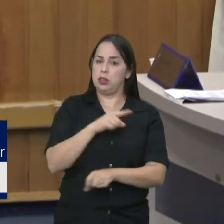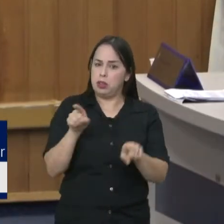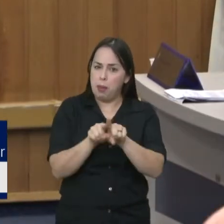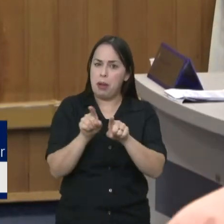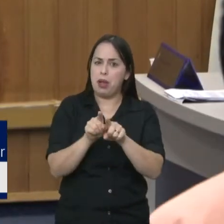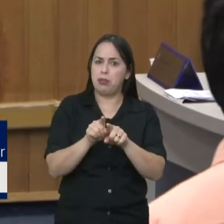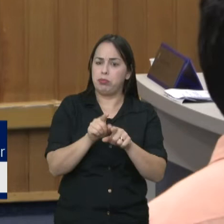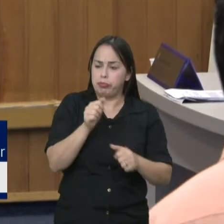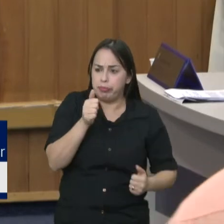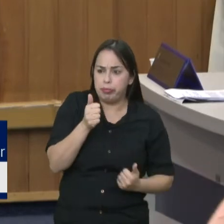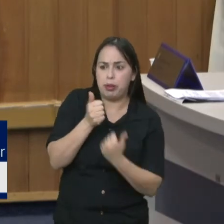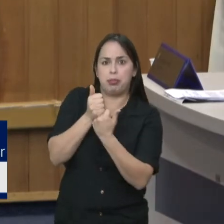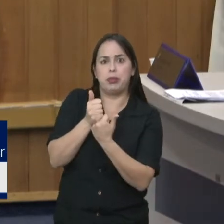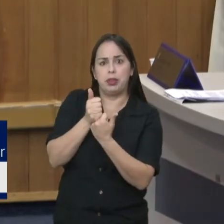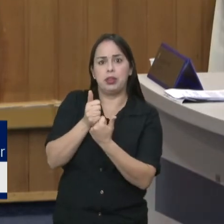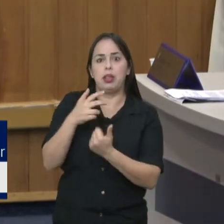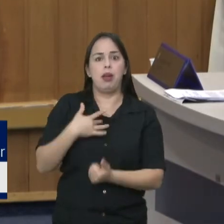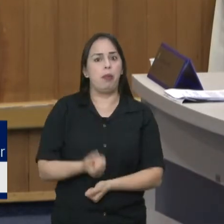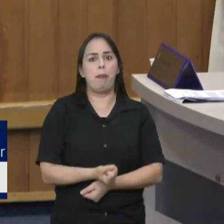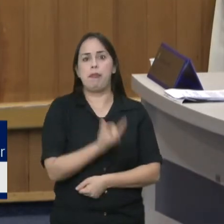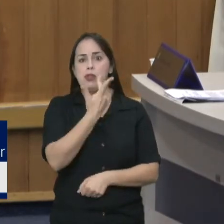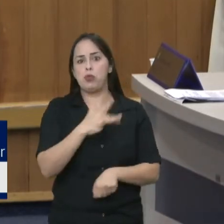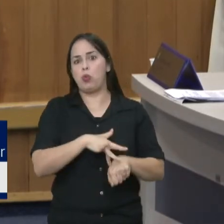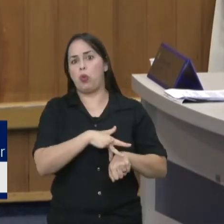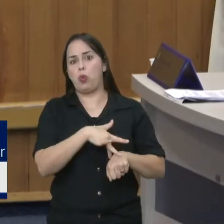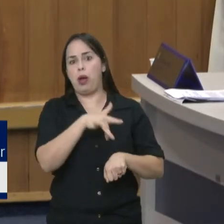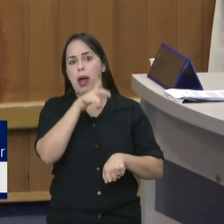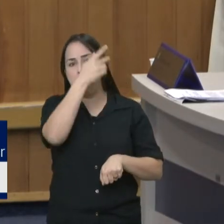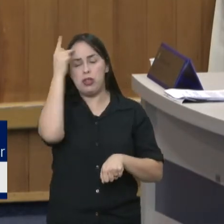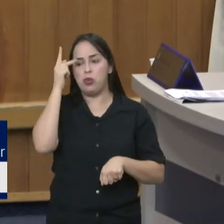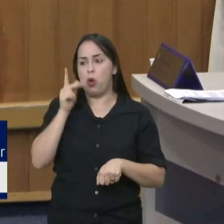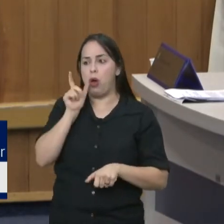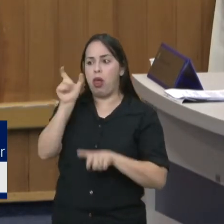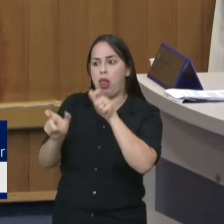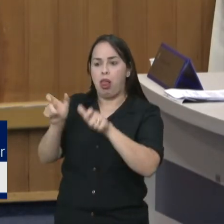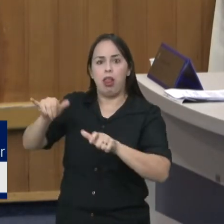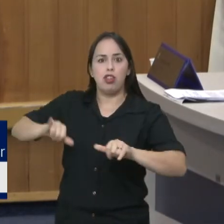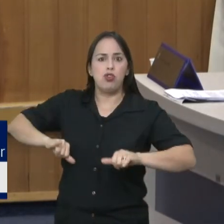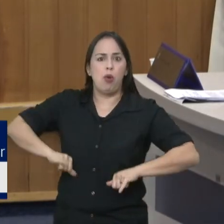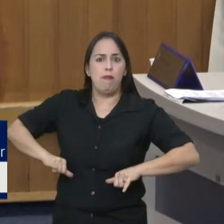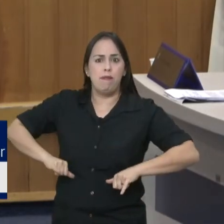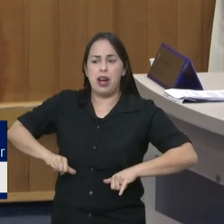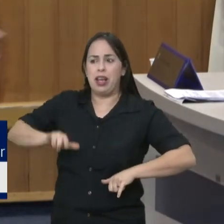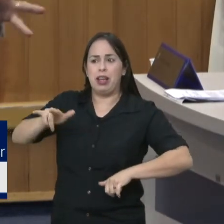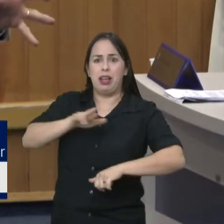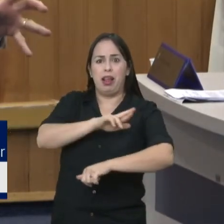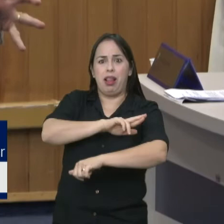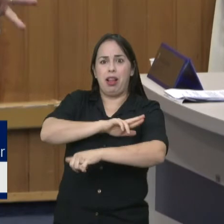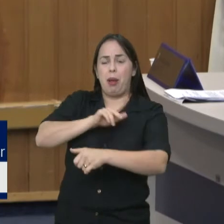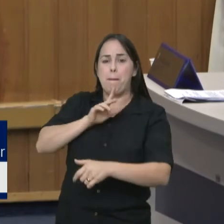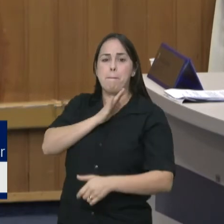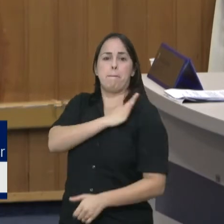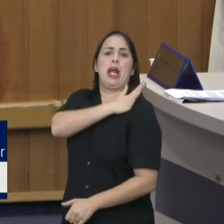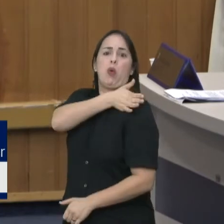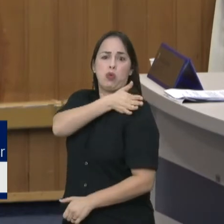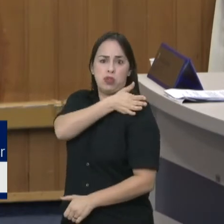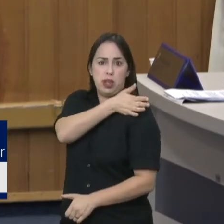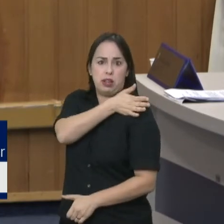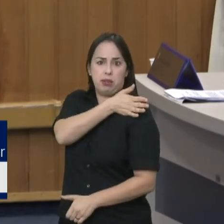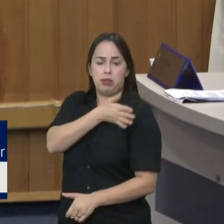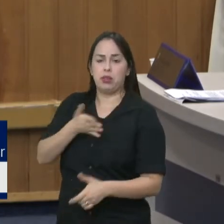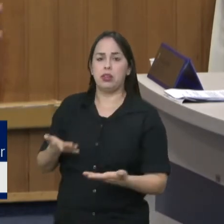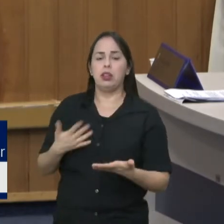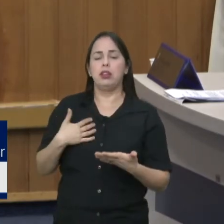absurdo, nos dias de hoje, a gente ver alguém sofrendo injúria racial. A gente vê que estamos em um momento, assim, de muita